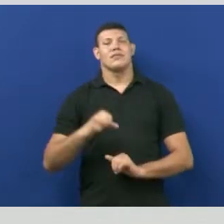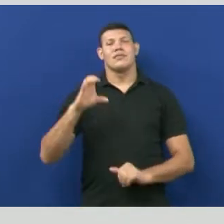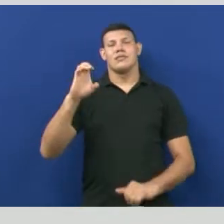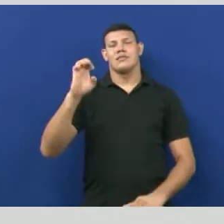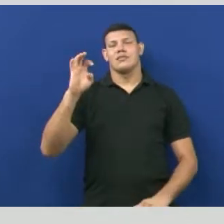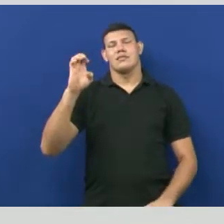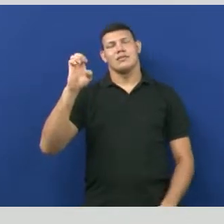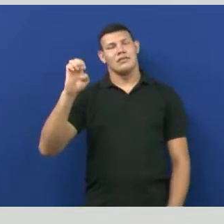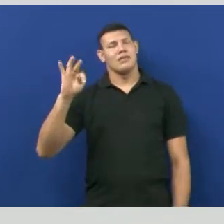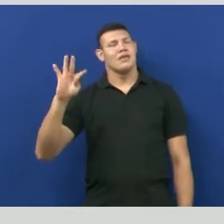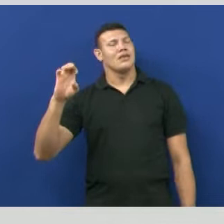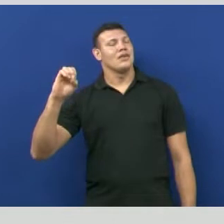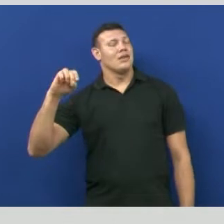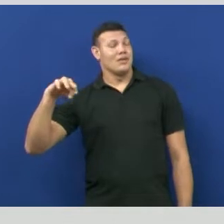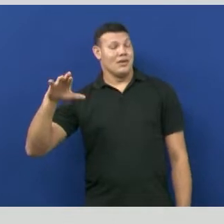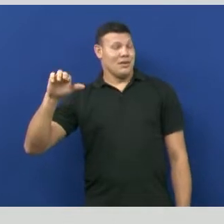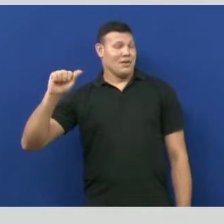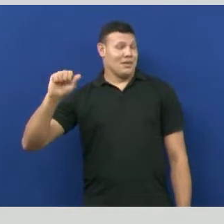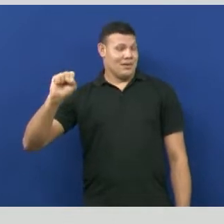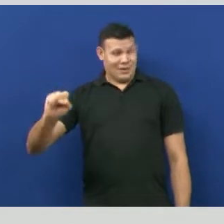cetonas,